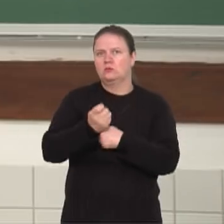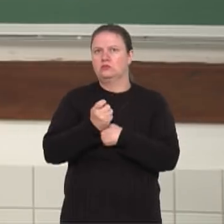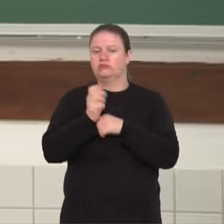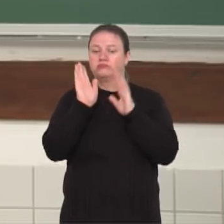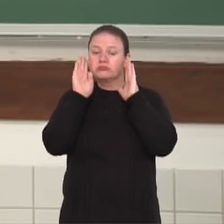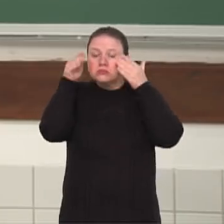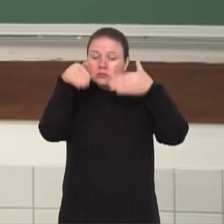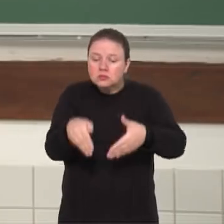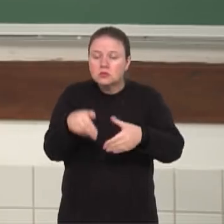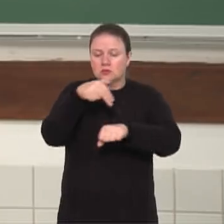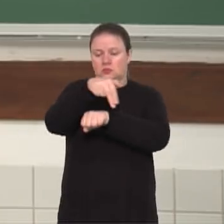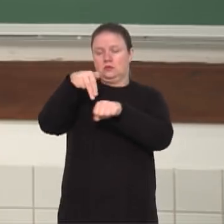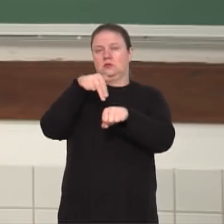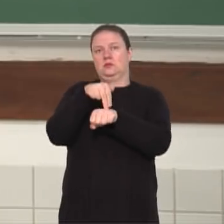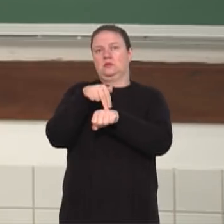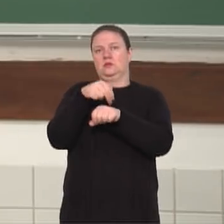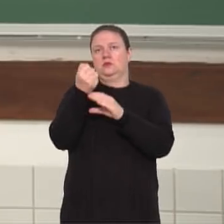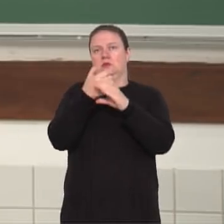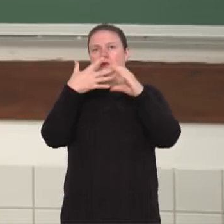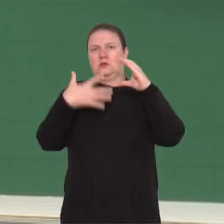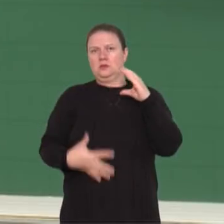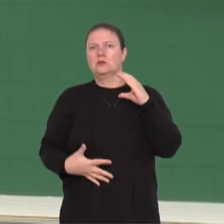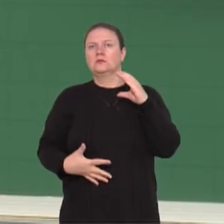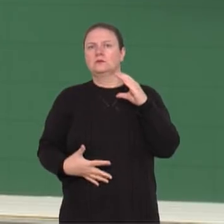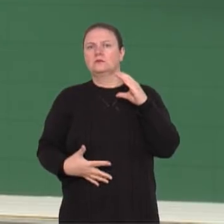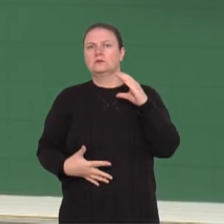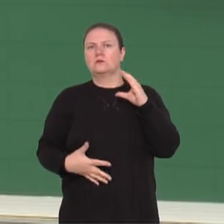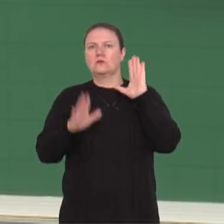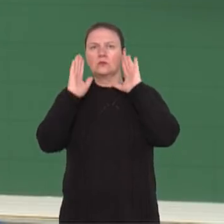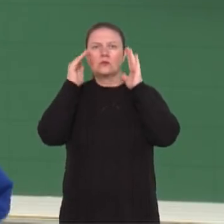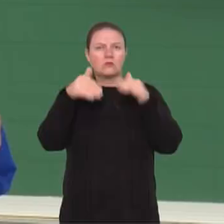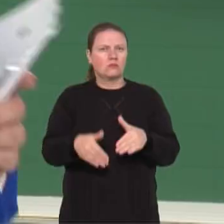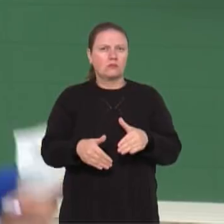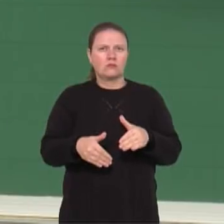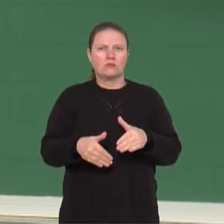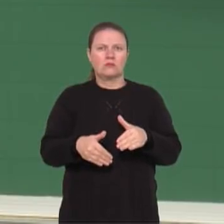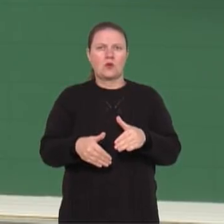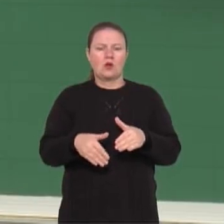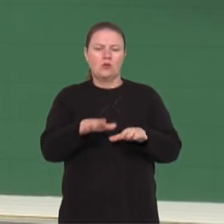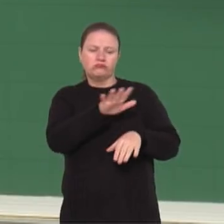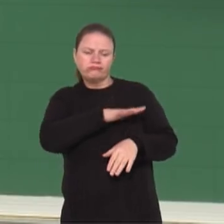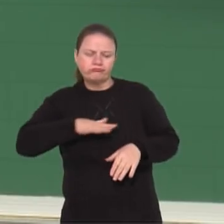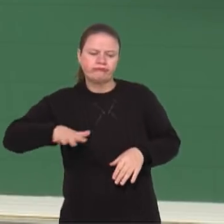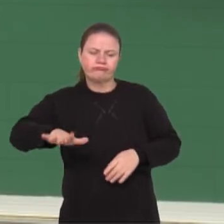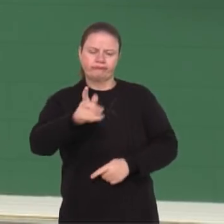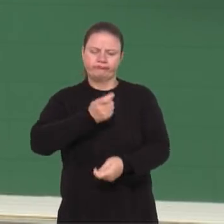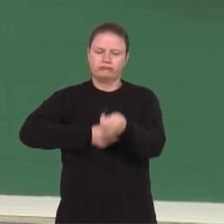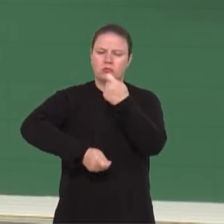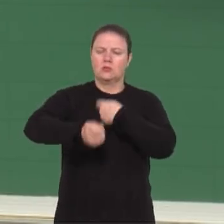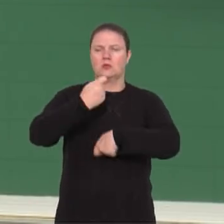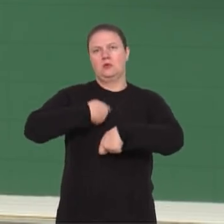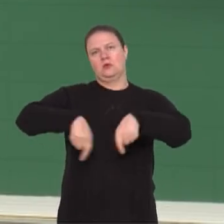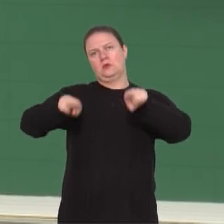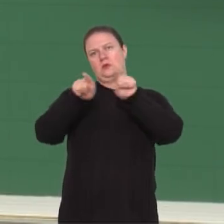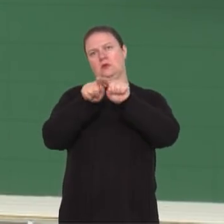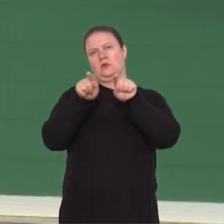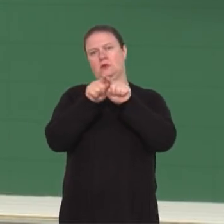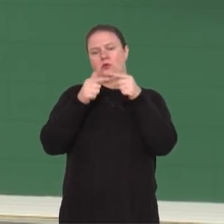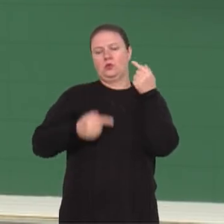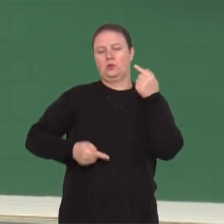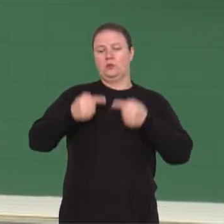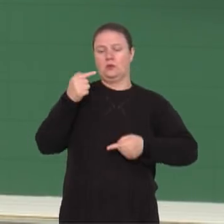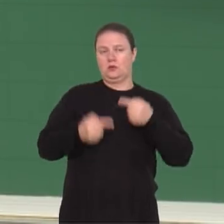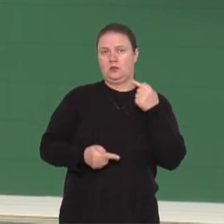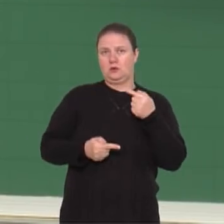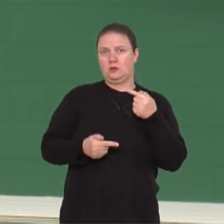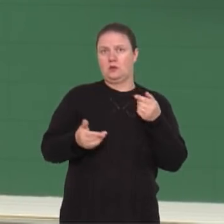nação. Então, a charge ela tem uma característica mais de macrosistema econômico e político. né? Diferente das